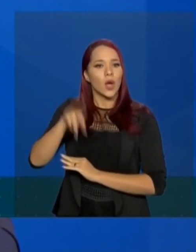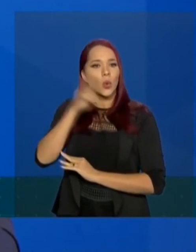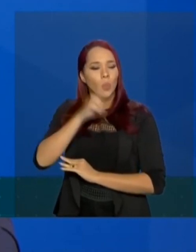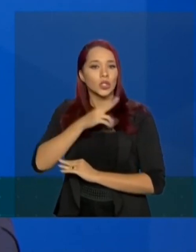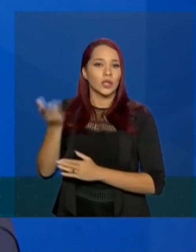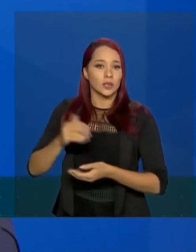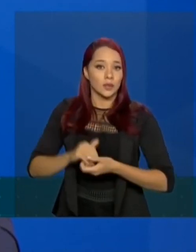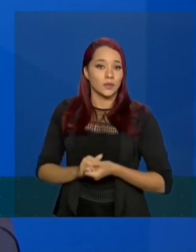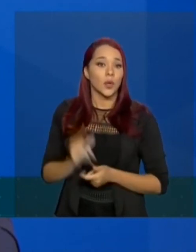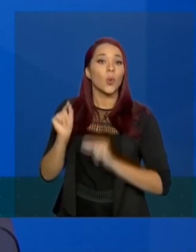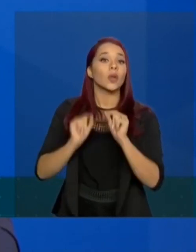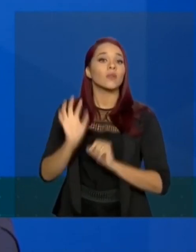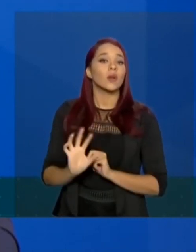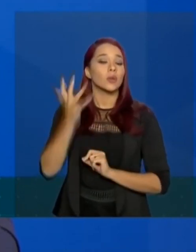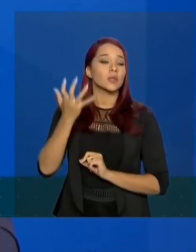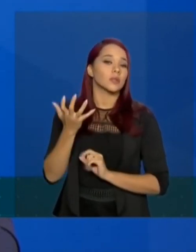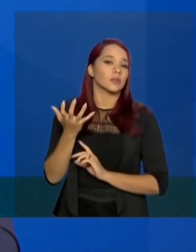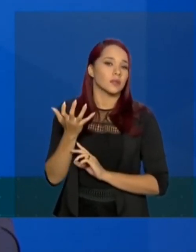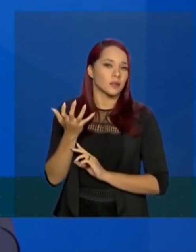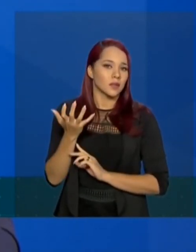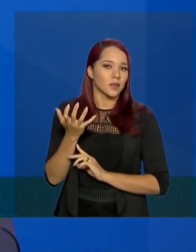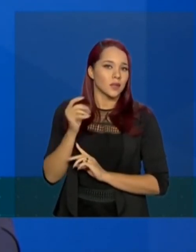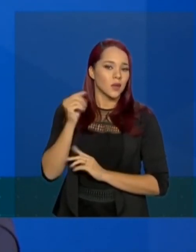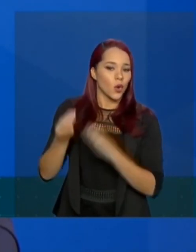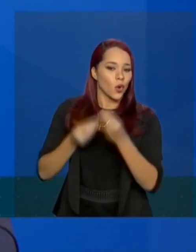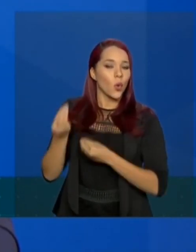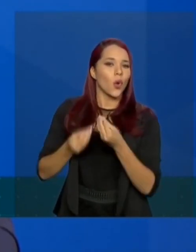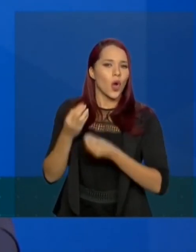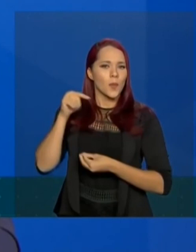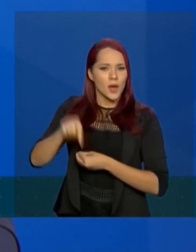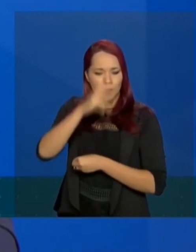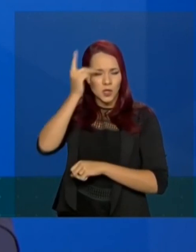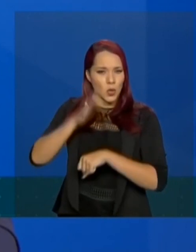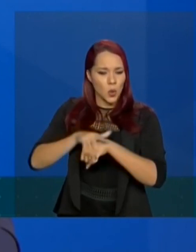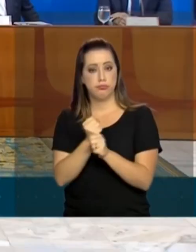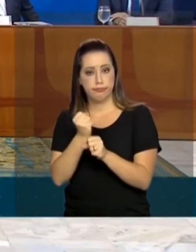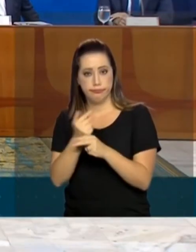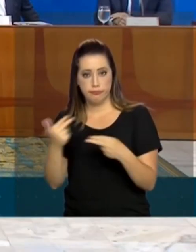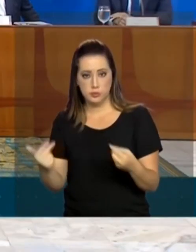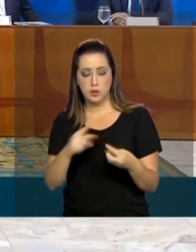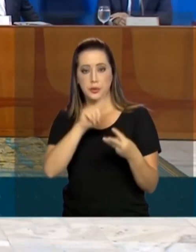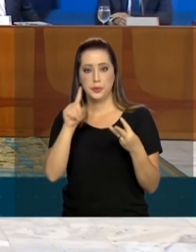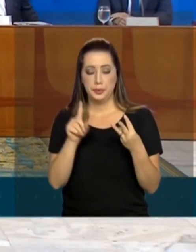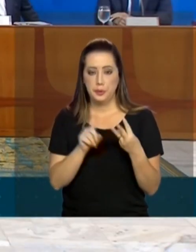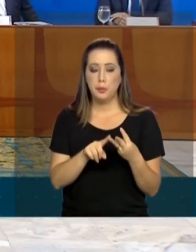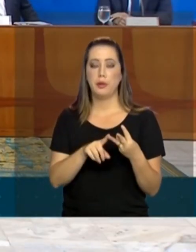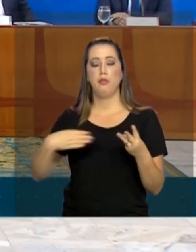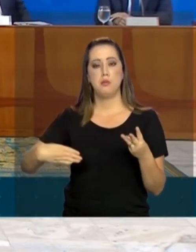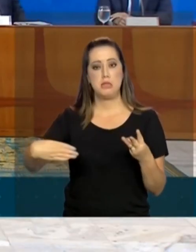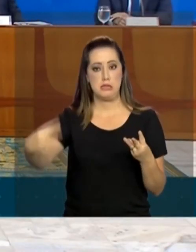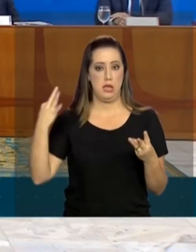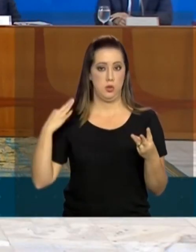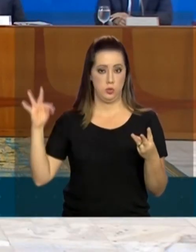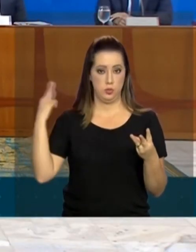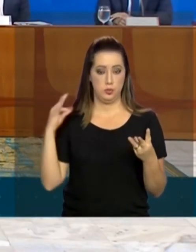e o novo ministro da saúde nelson tati disse em sua primeira entrevista coletiva desde que assumiu o cargo que o governo está planejando